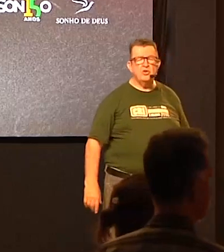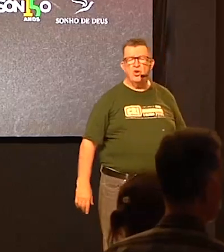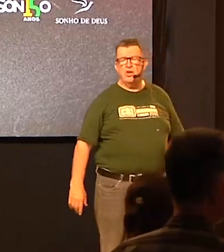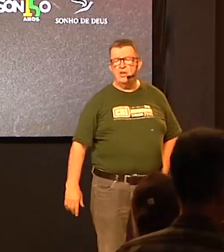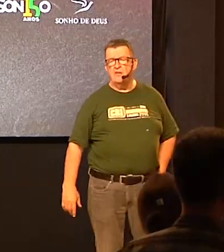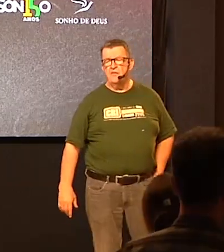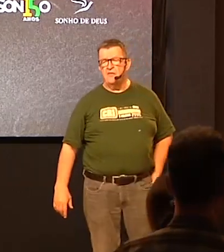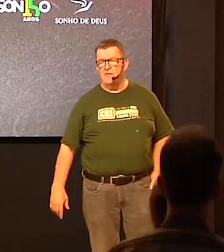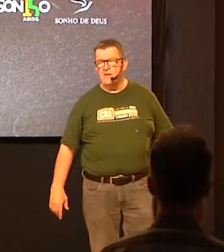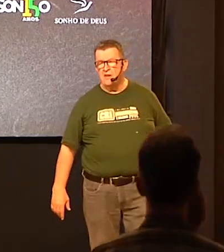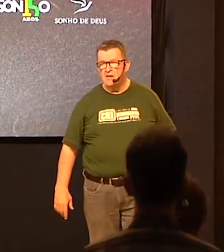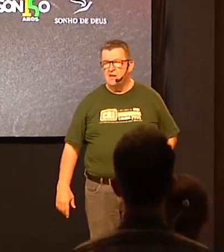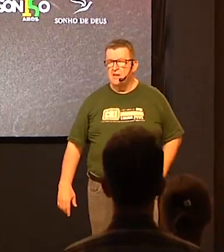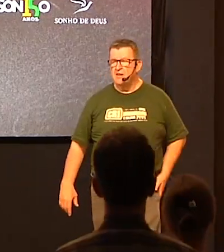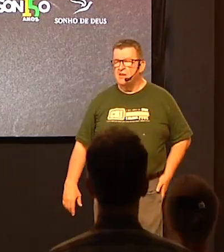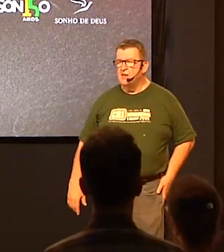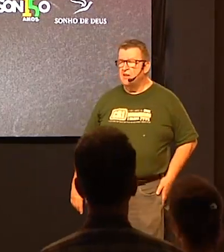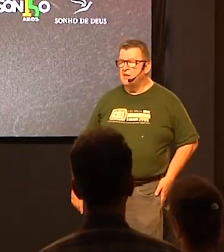a sua história.